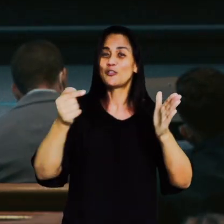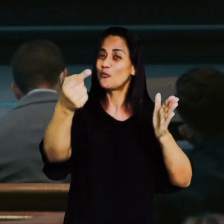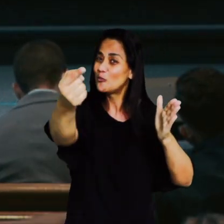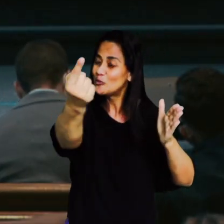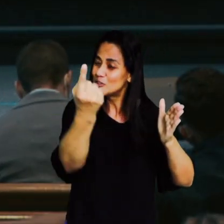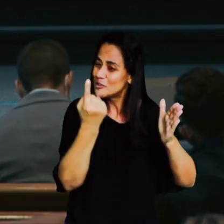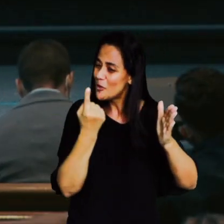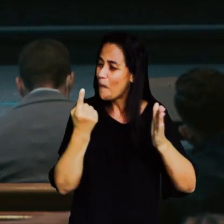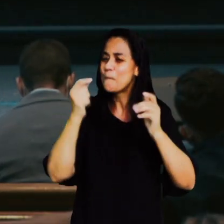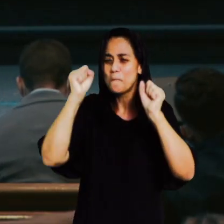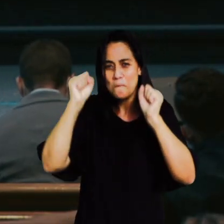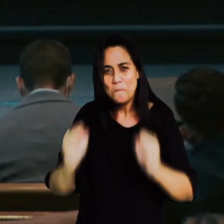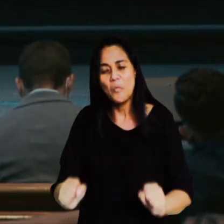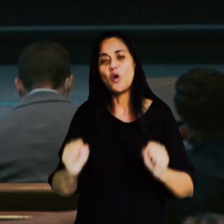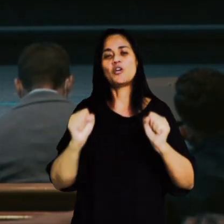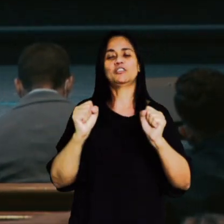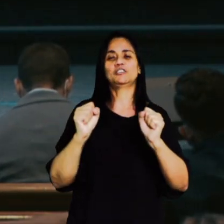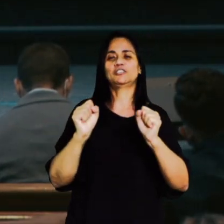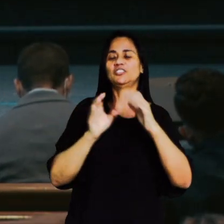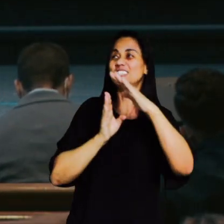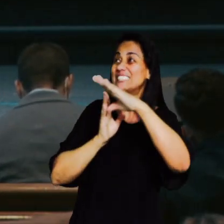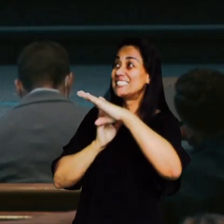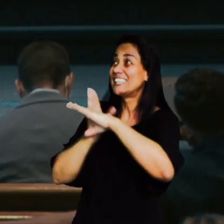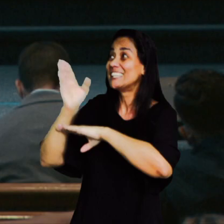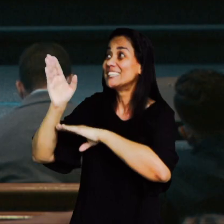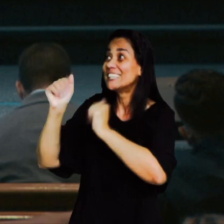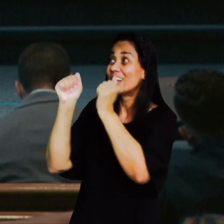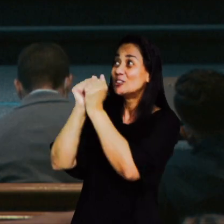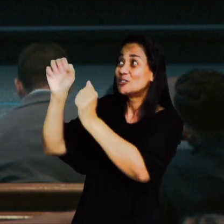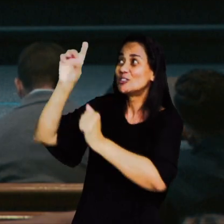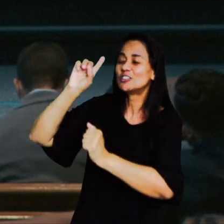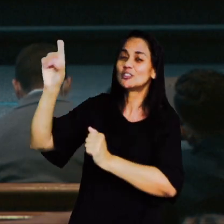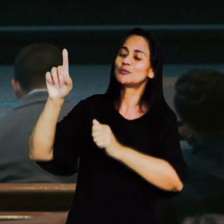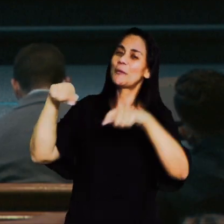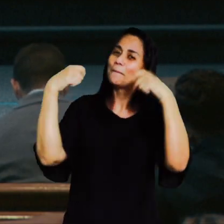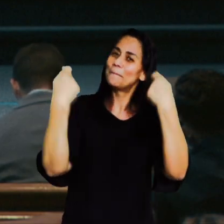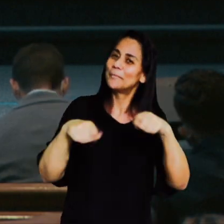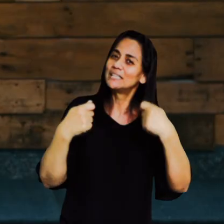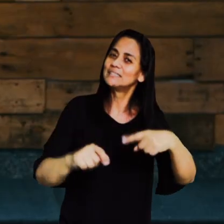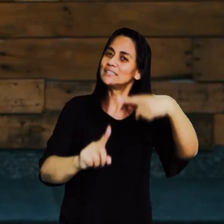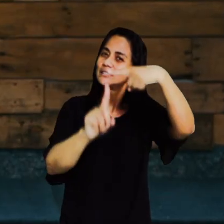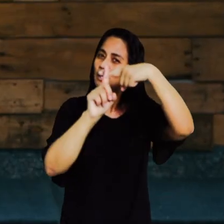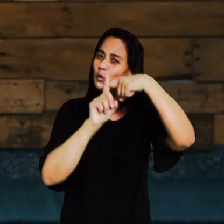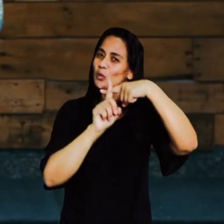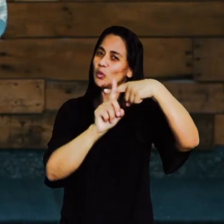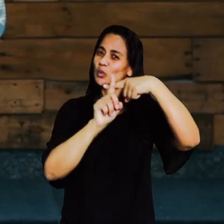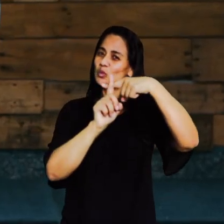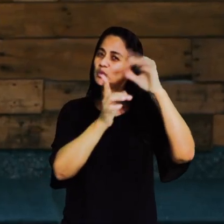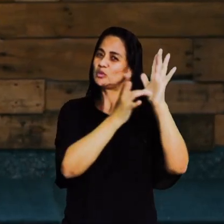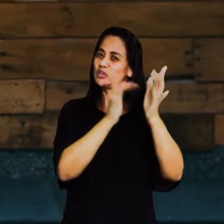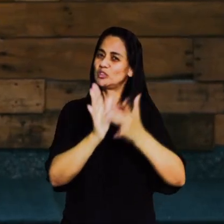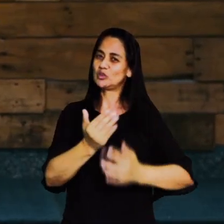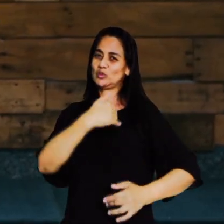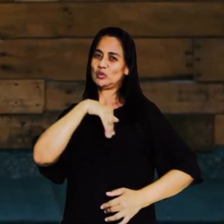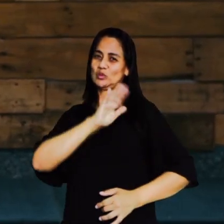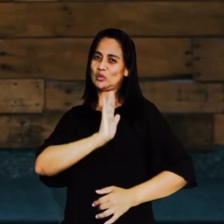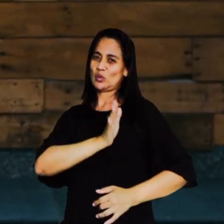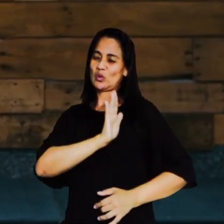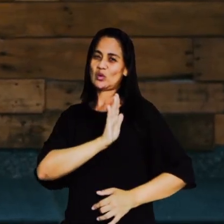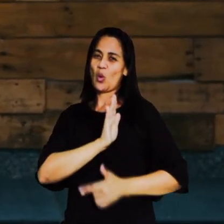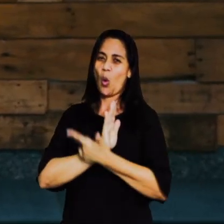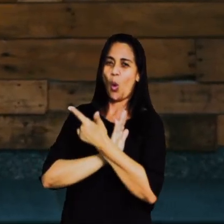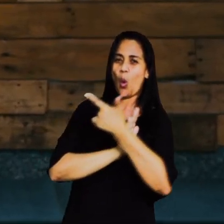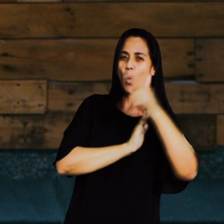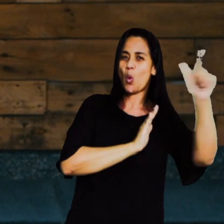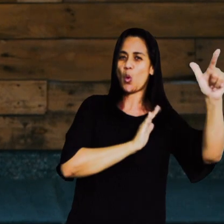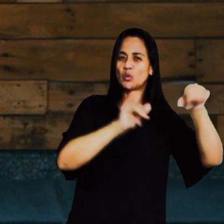só podemos entrar se for através da cruz de Jesus Cristo. Não existe outro caminho, não existe outra